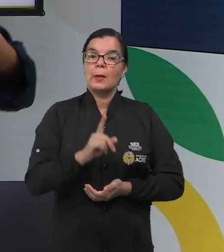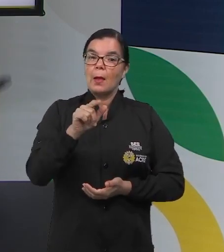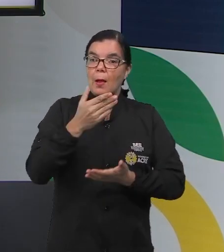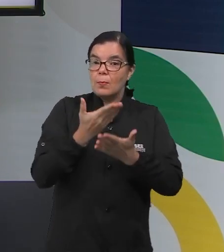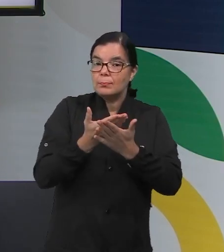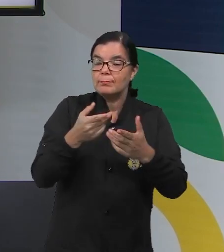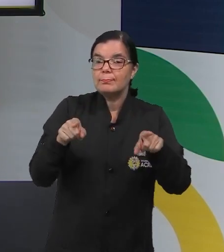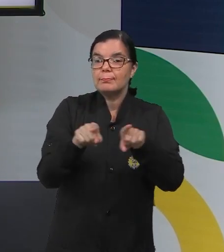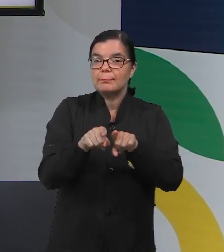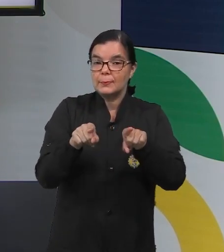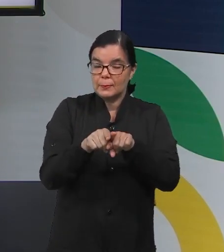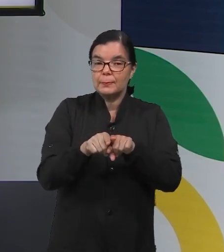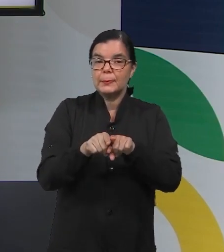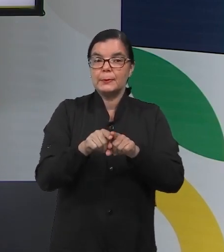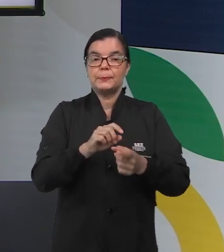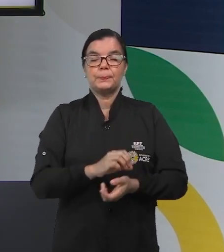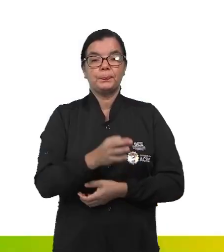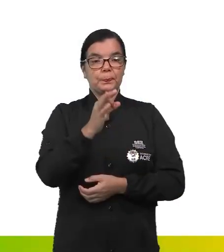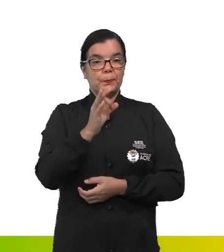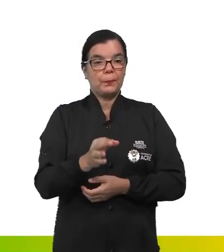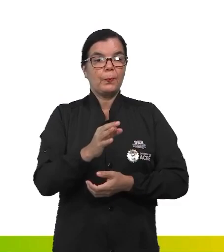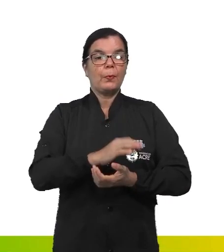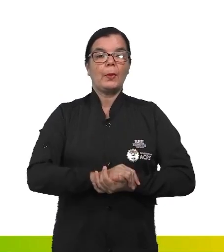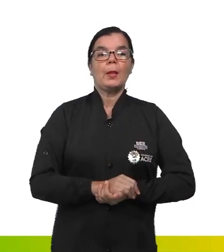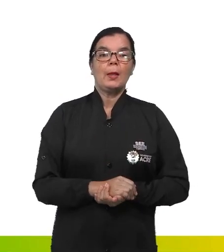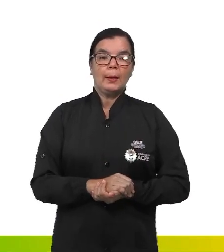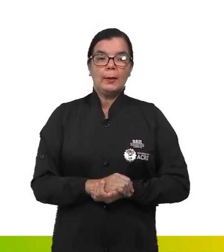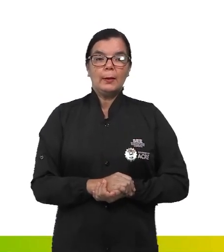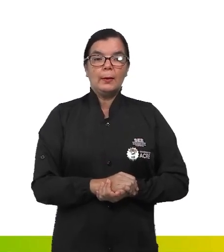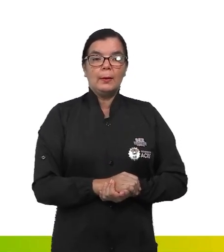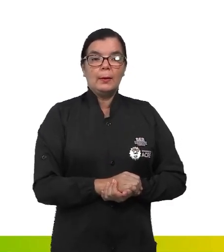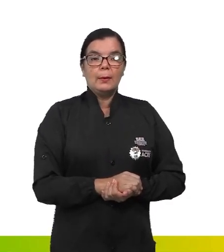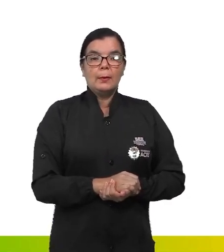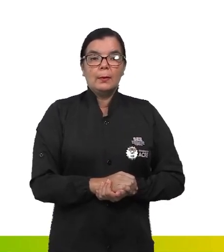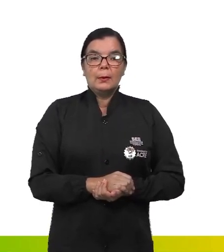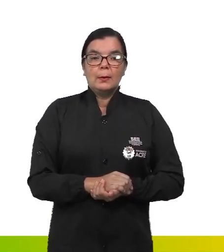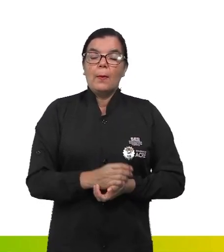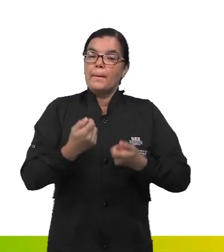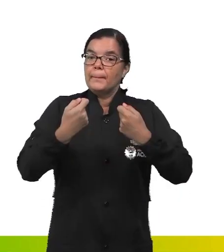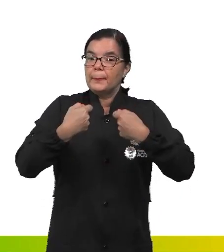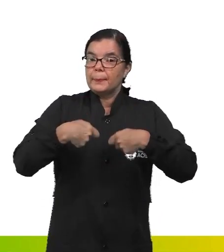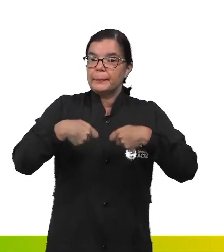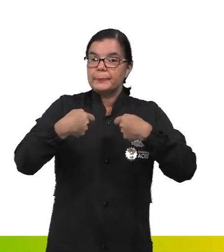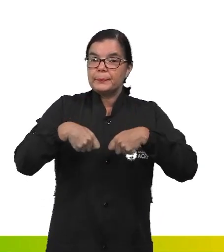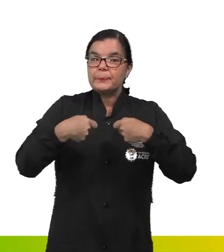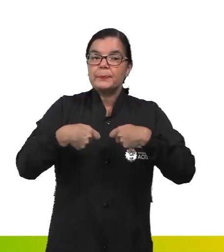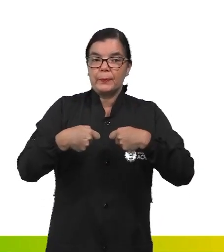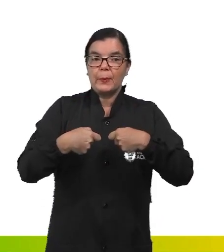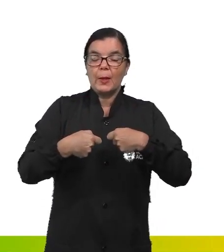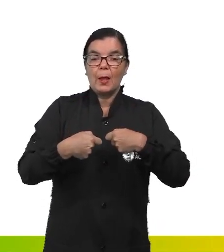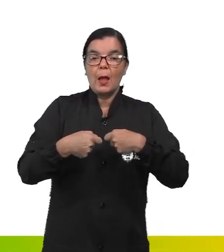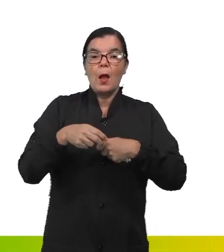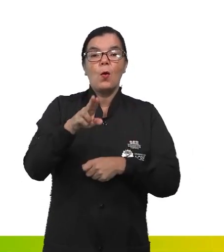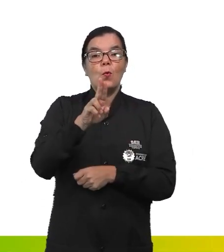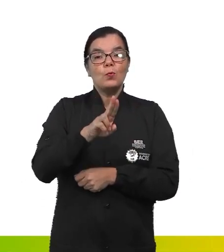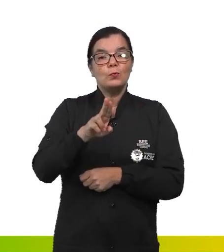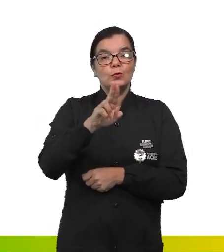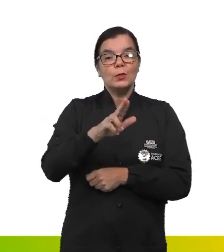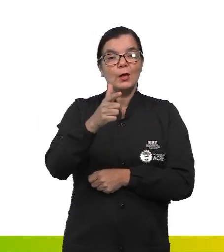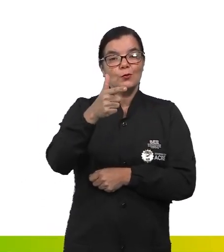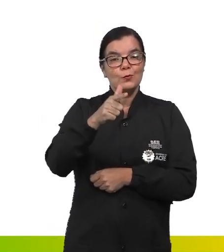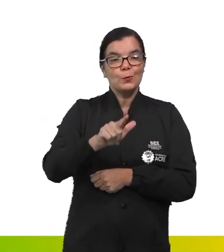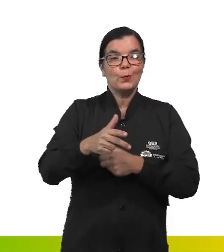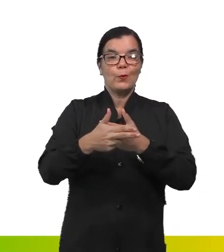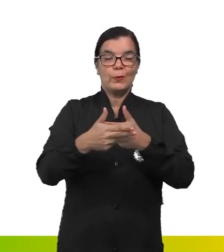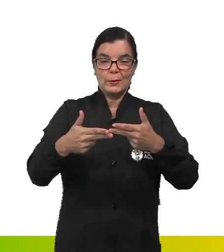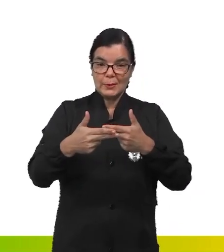aula também reflexiva, certo? Então, precisamos reutilizar os produtos